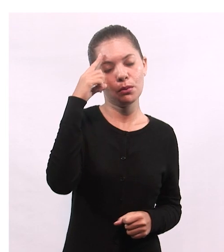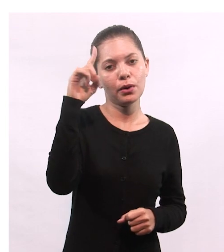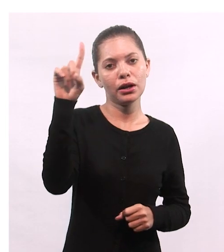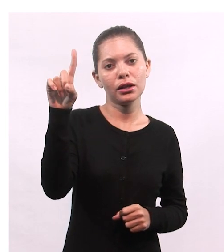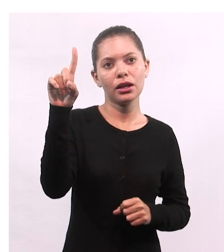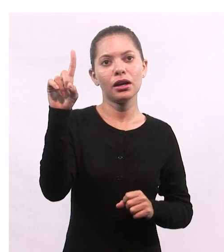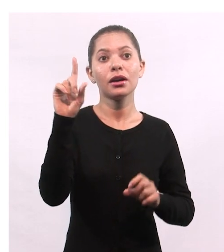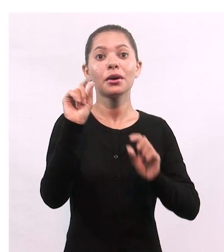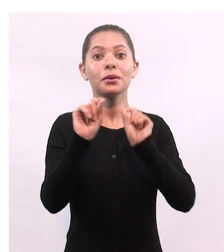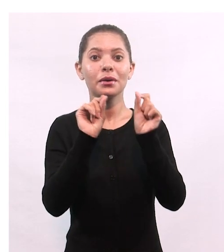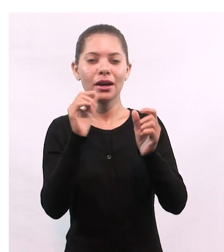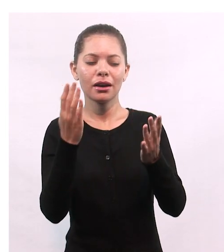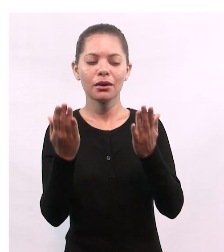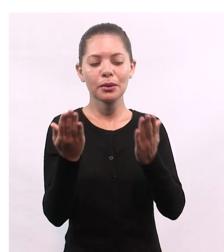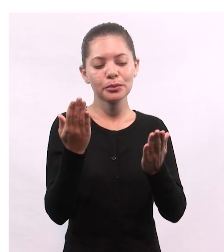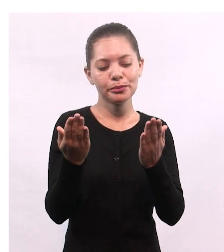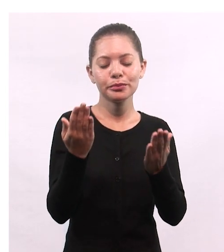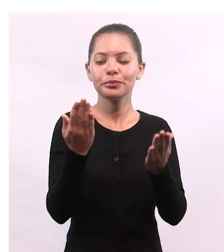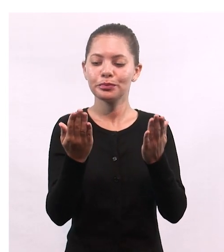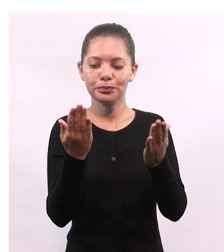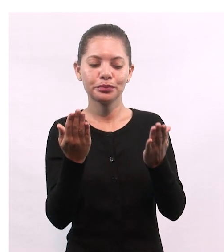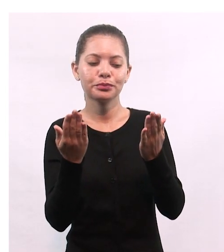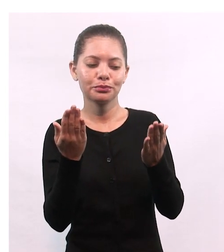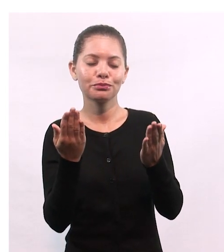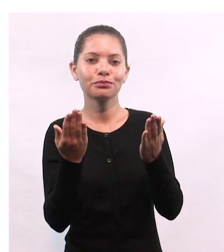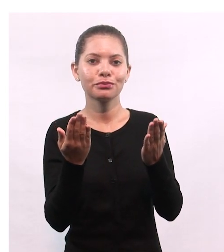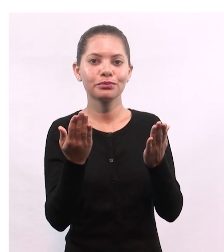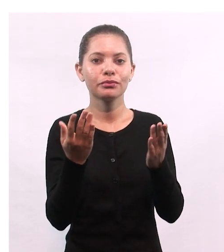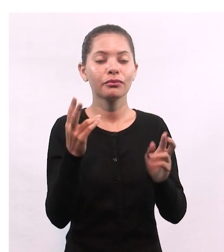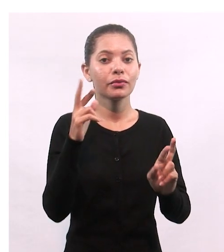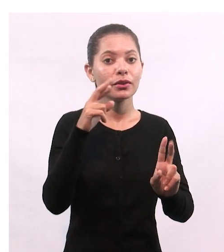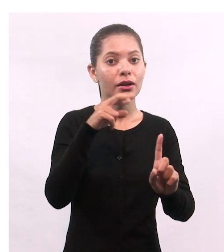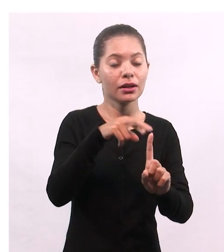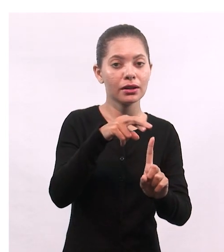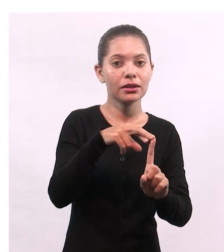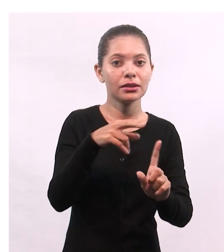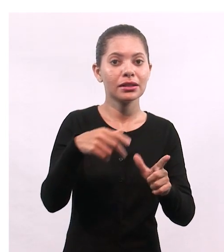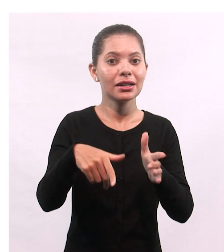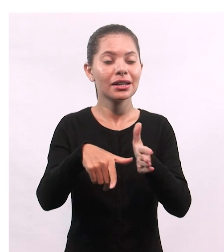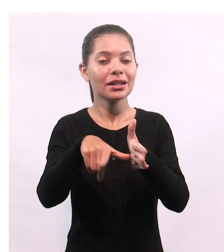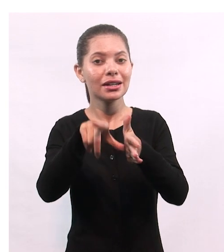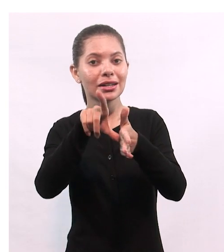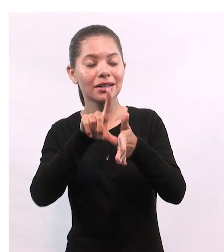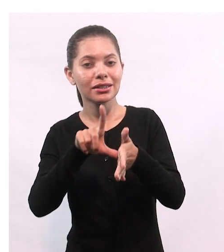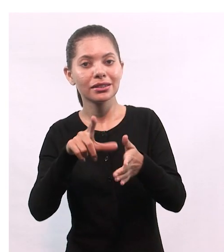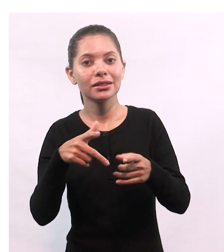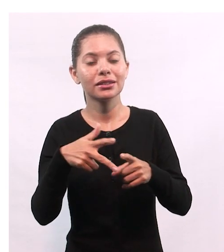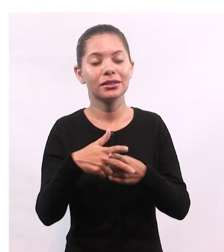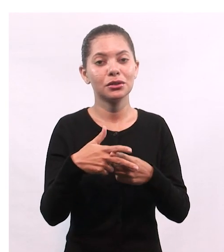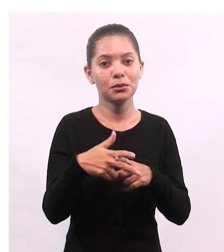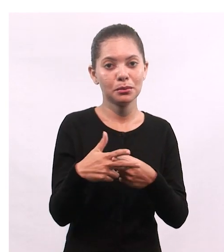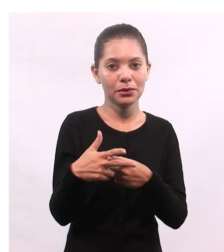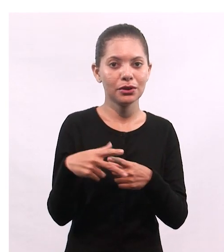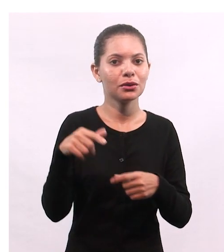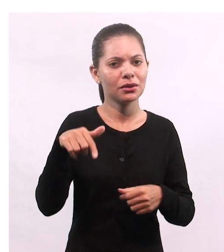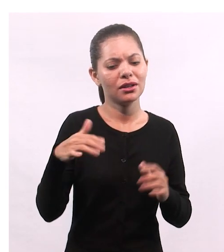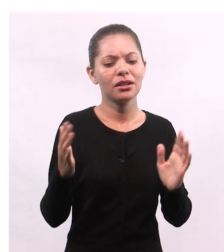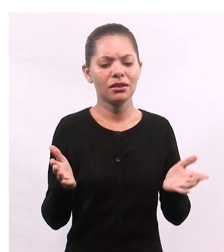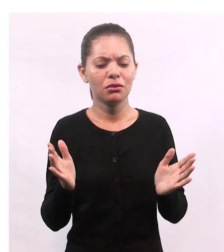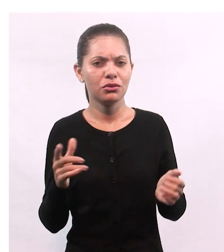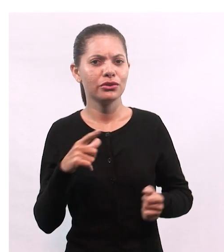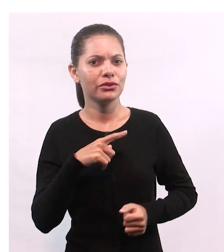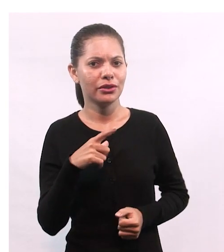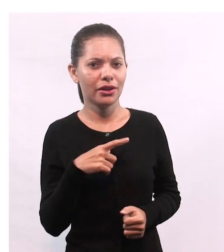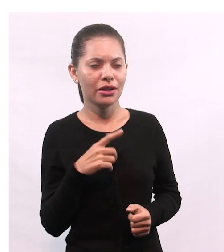medir nada mais é do que comparar com uma referência. E antes desses instrumentos de medidas avançados que temos